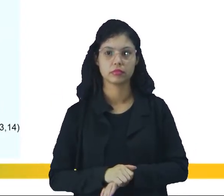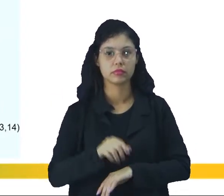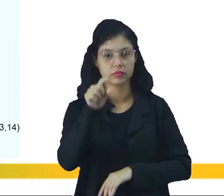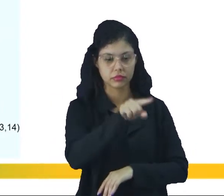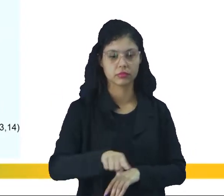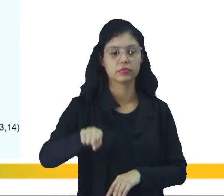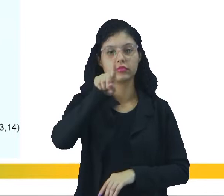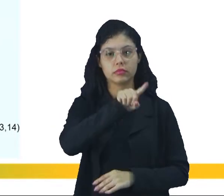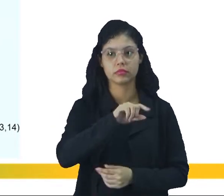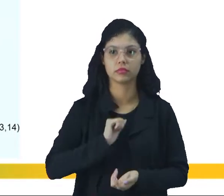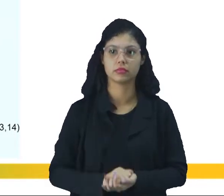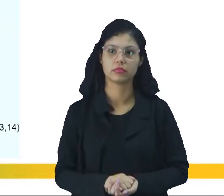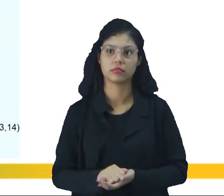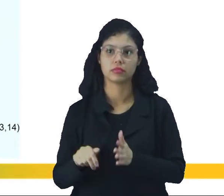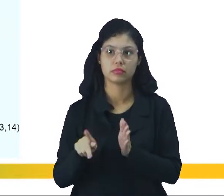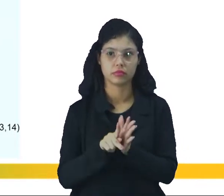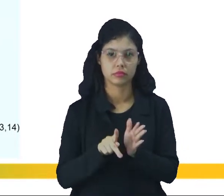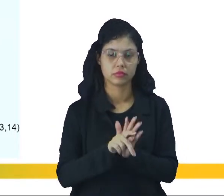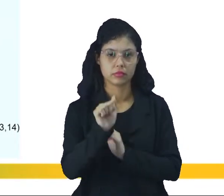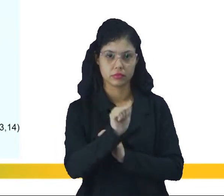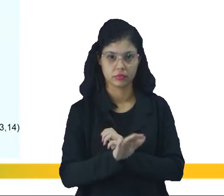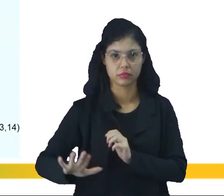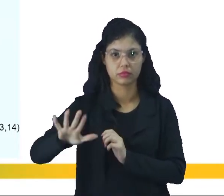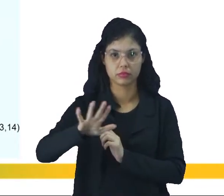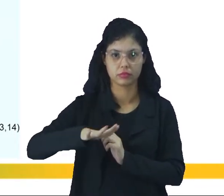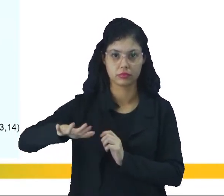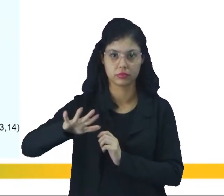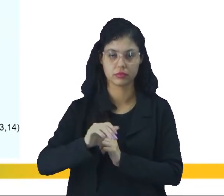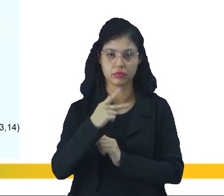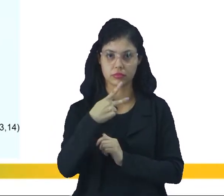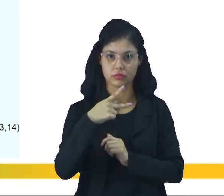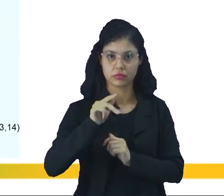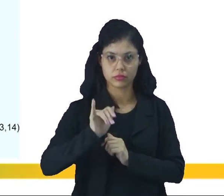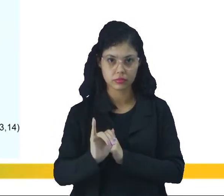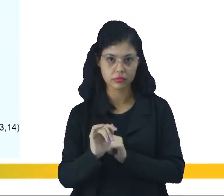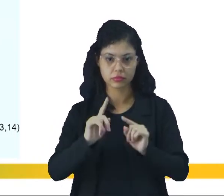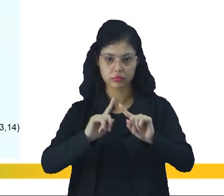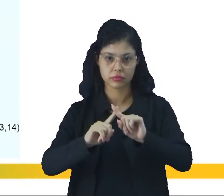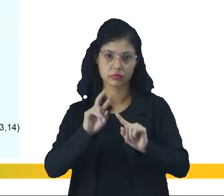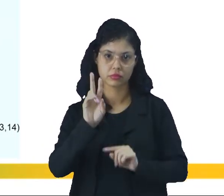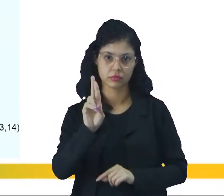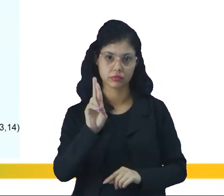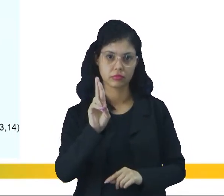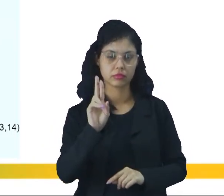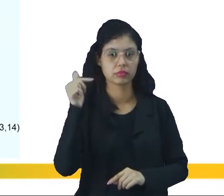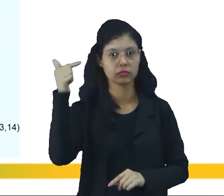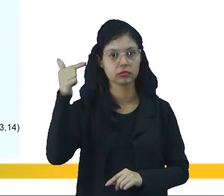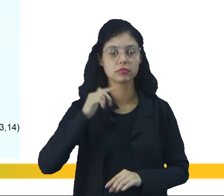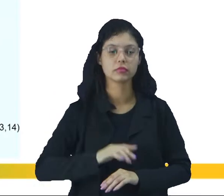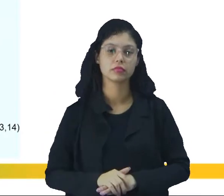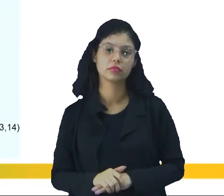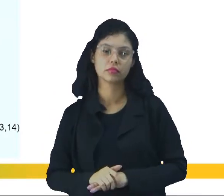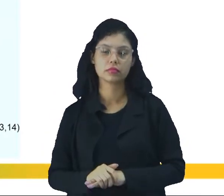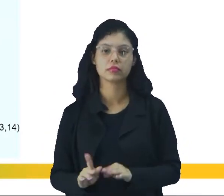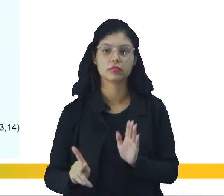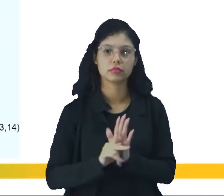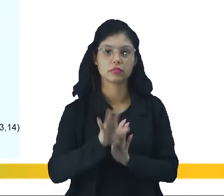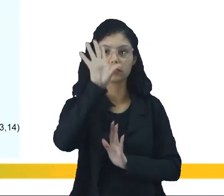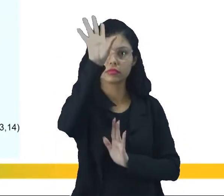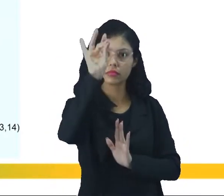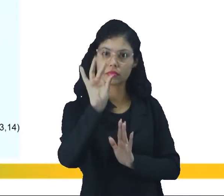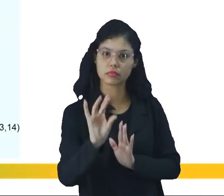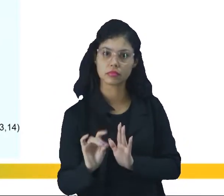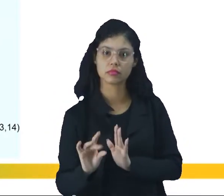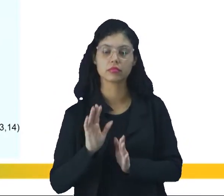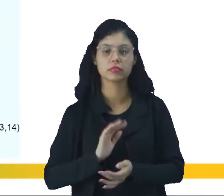o círculo é justamente a área, é π vezes r ao quadrado. Então aqui está a definição